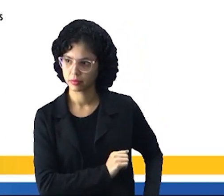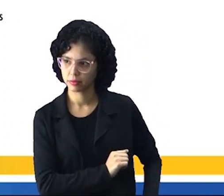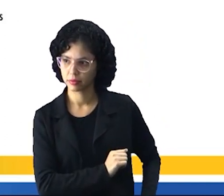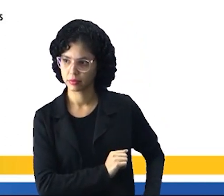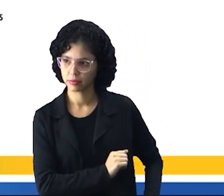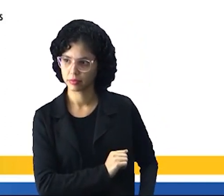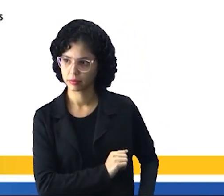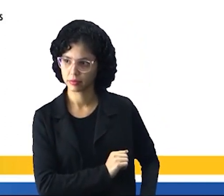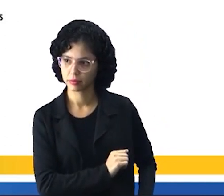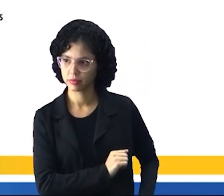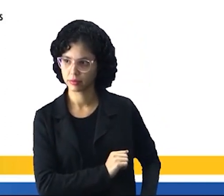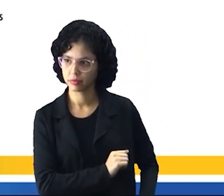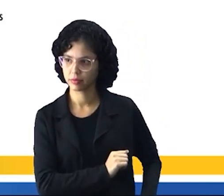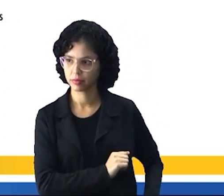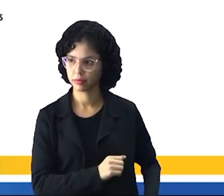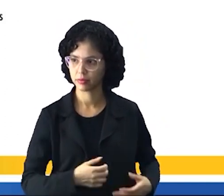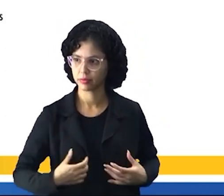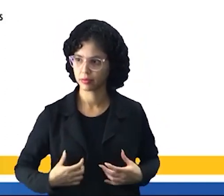Os peixes ósseos.